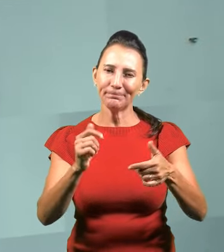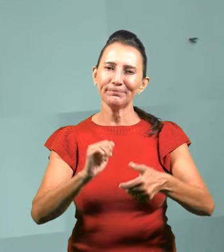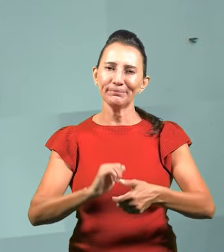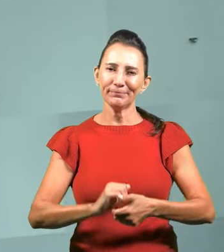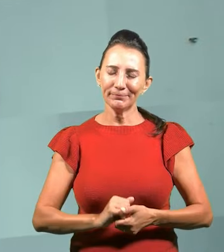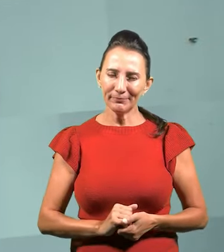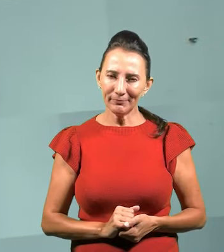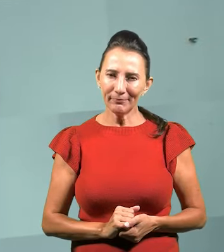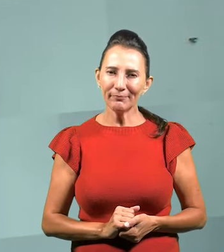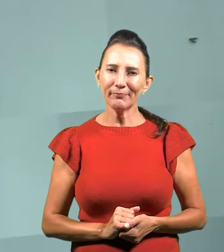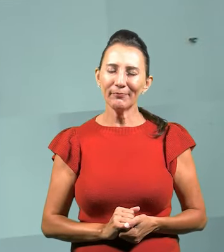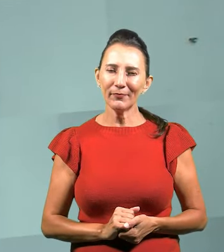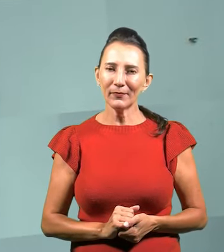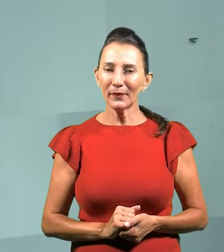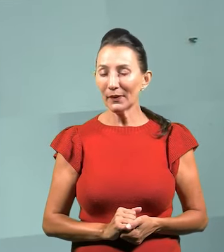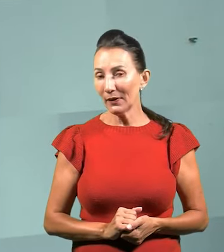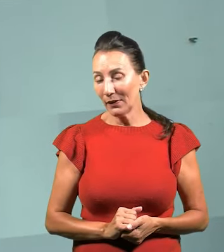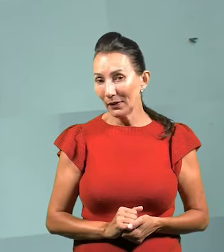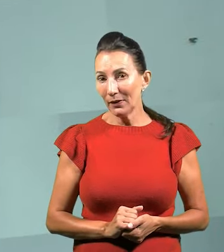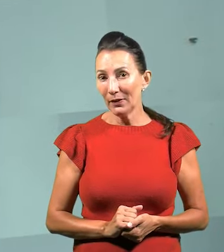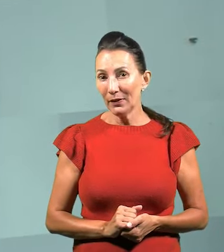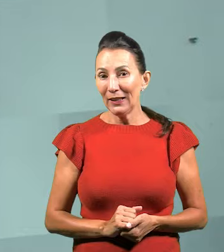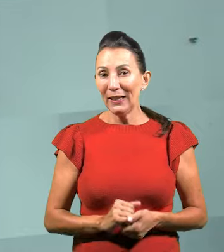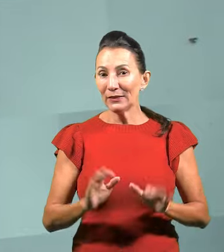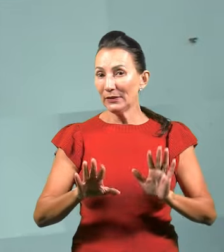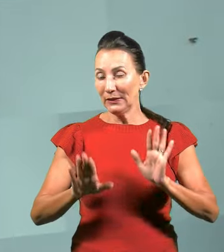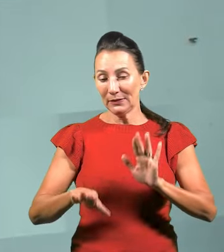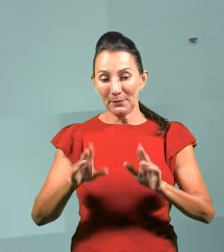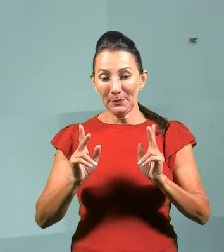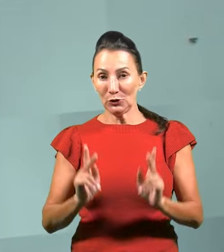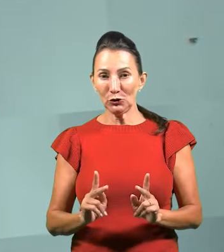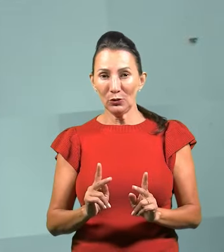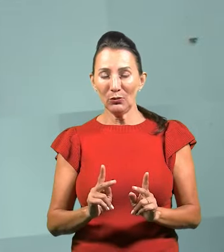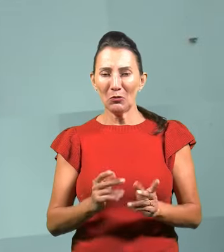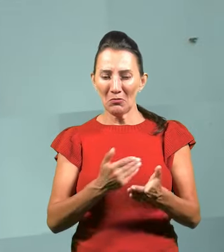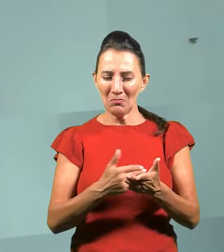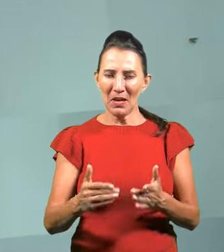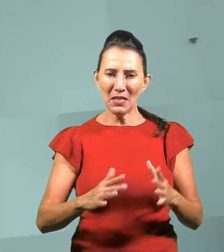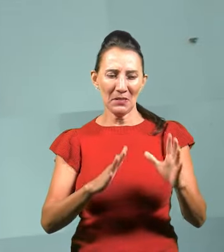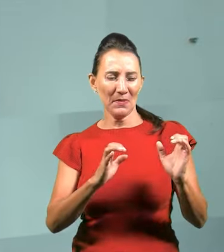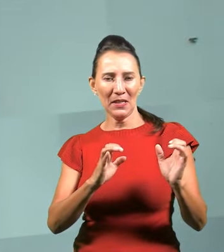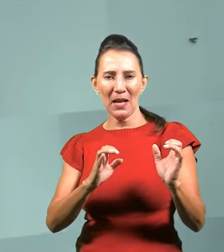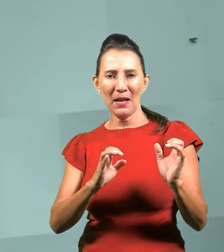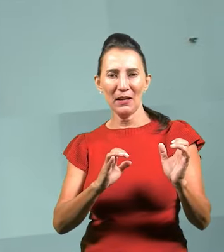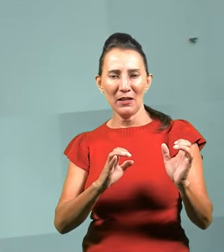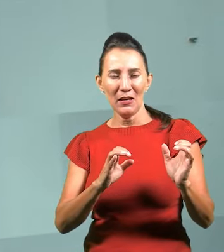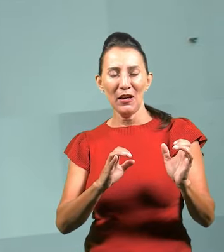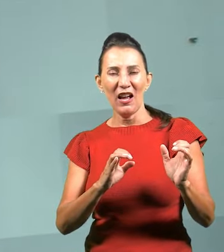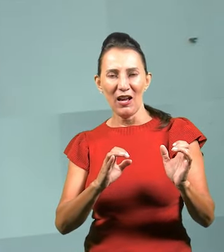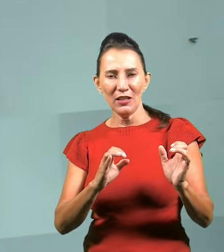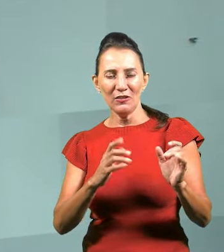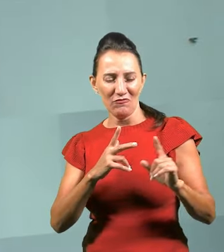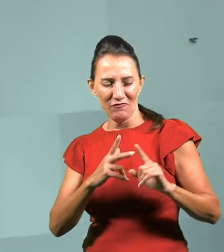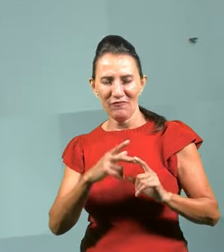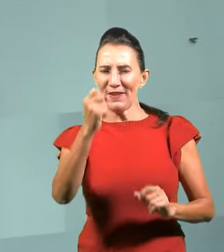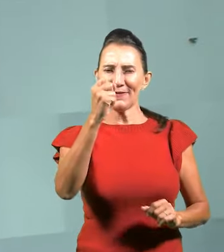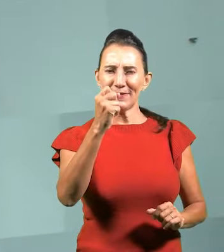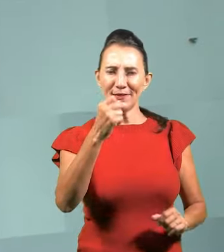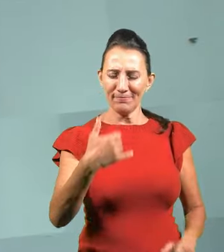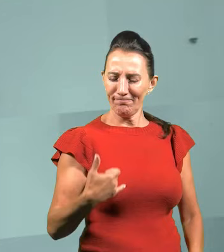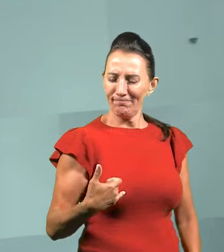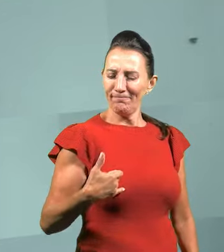mais? É nunca perder uma briga. A pessoa pensa que ganhou uma briga,